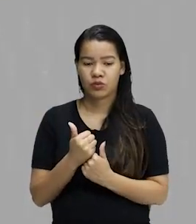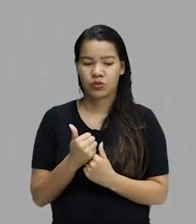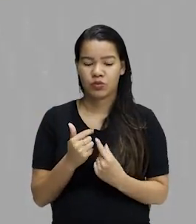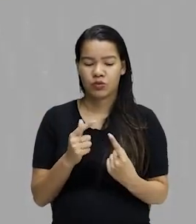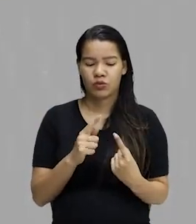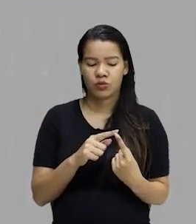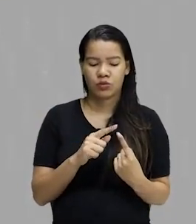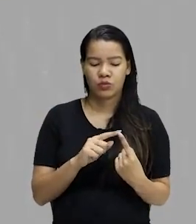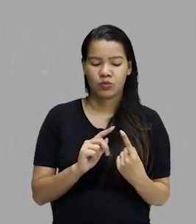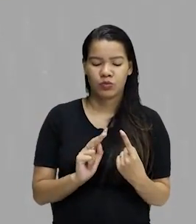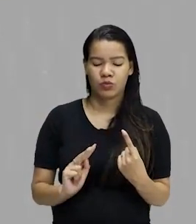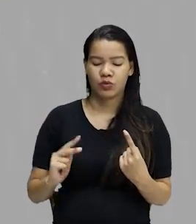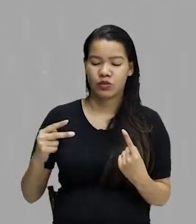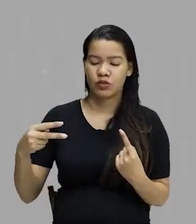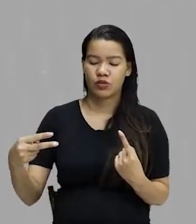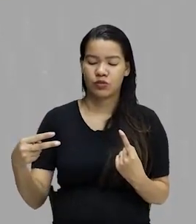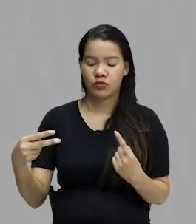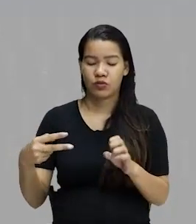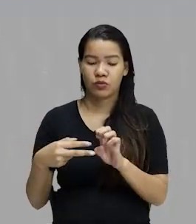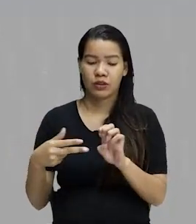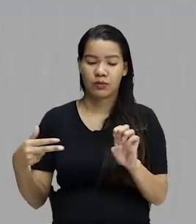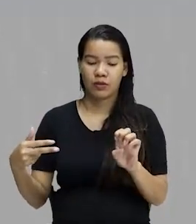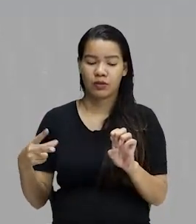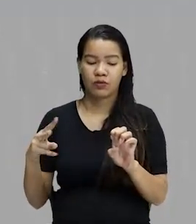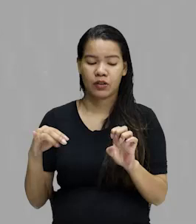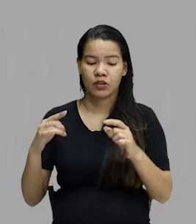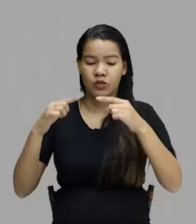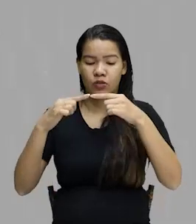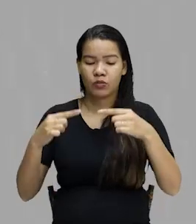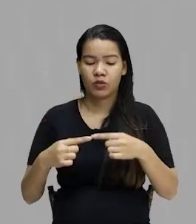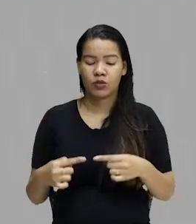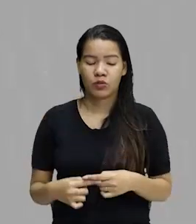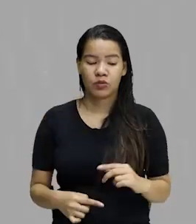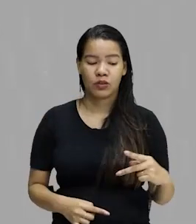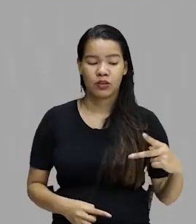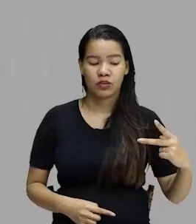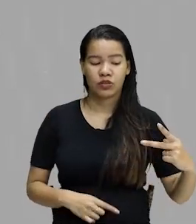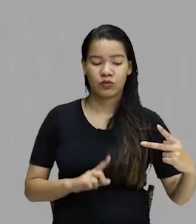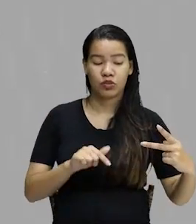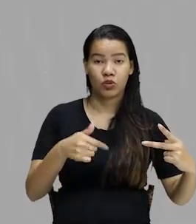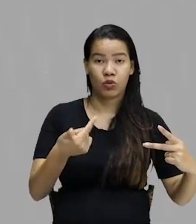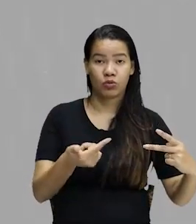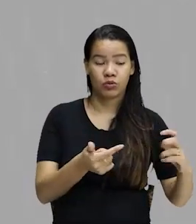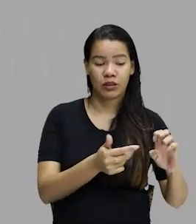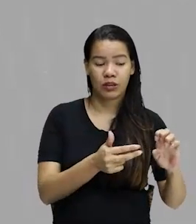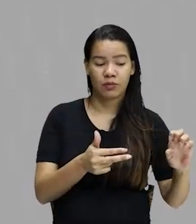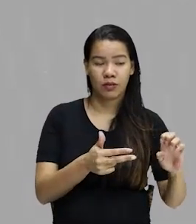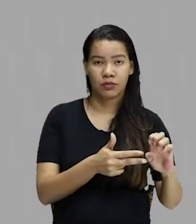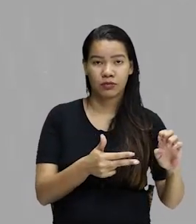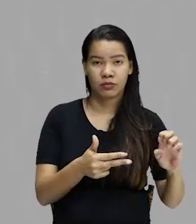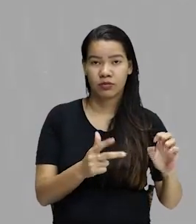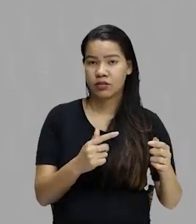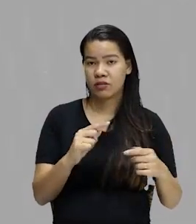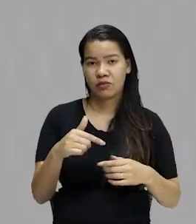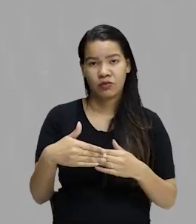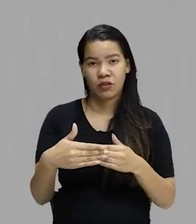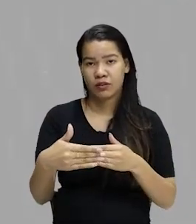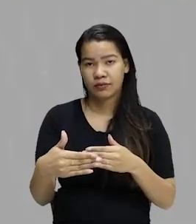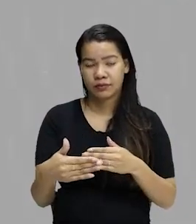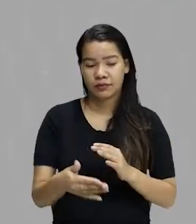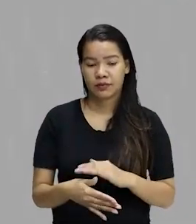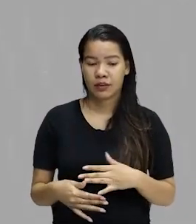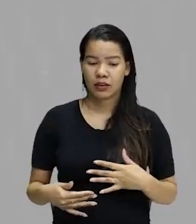elemento vai se combinar com o negativo do outro elemento. E vice-versa, certo? Sendo assim, ó,